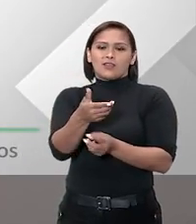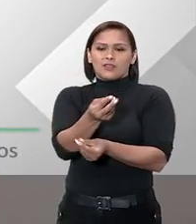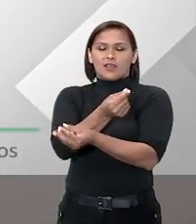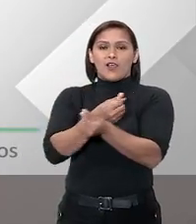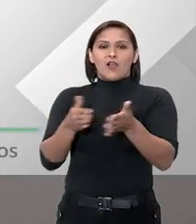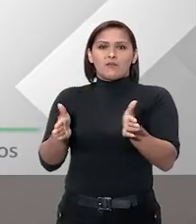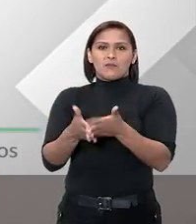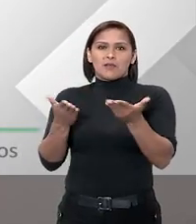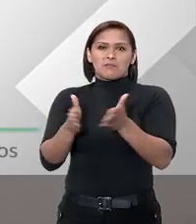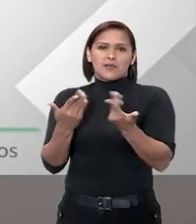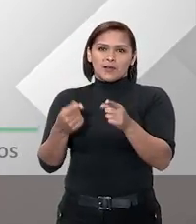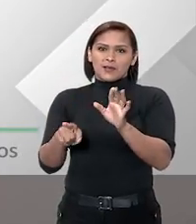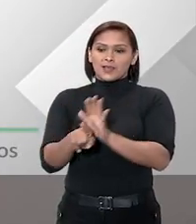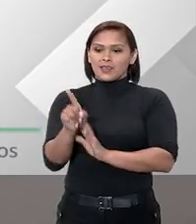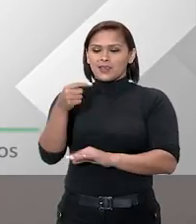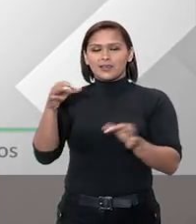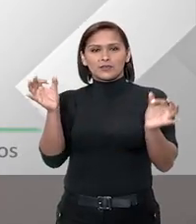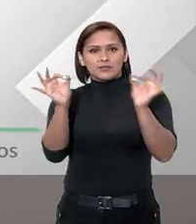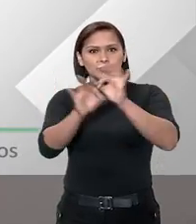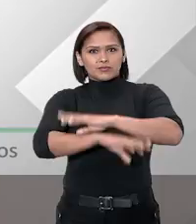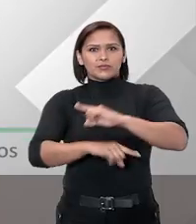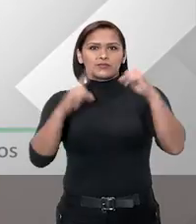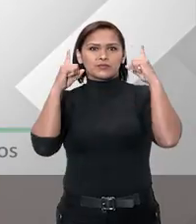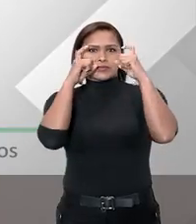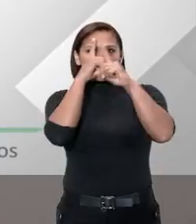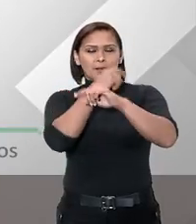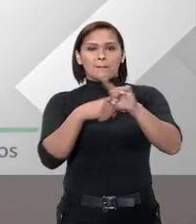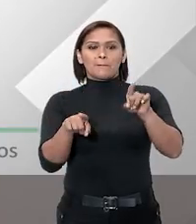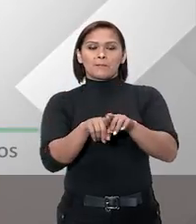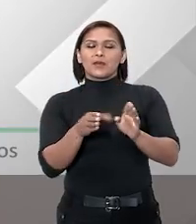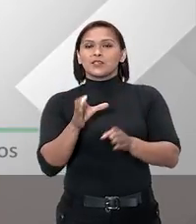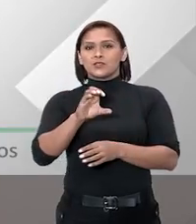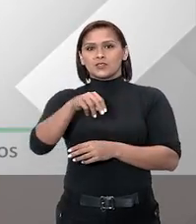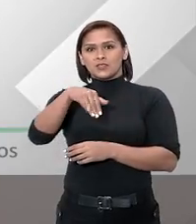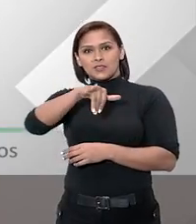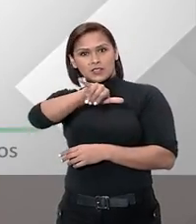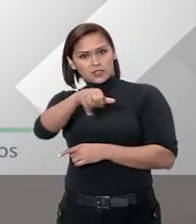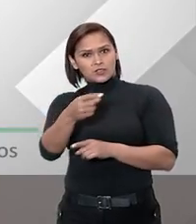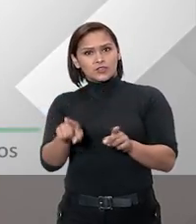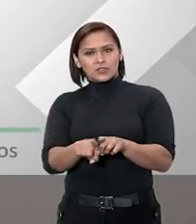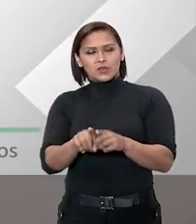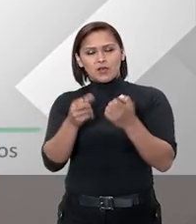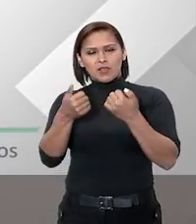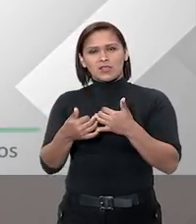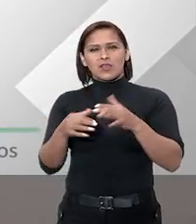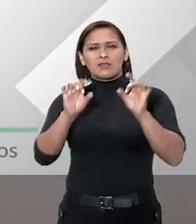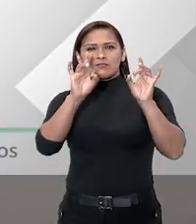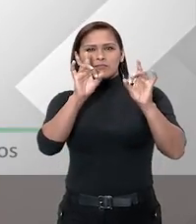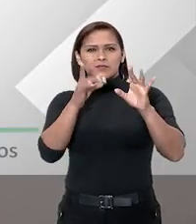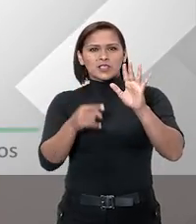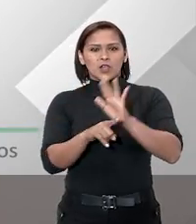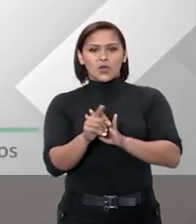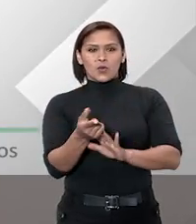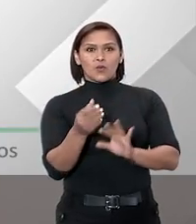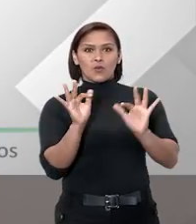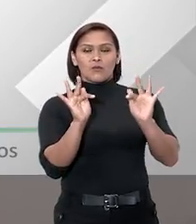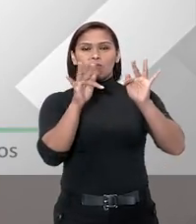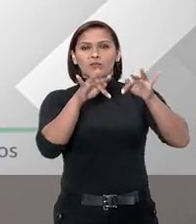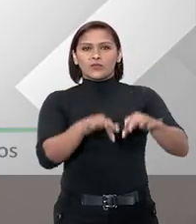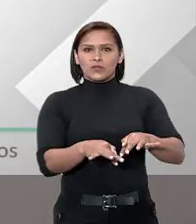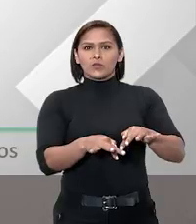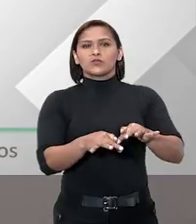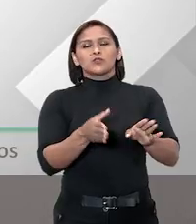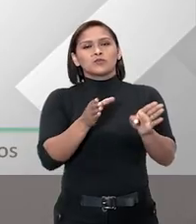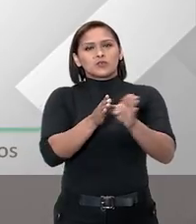esse privilégio de recursos, acaba dificultando. Mas o Conselho Nacional de Justiça, principalmente com essa